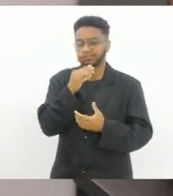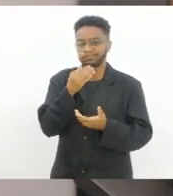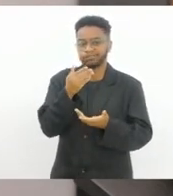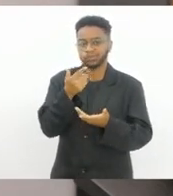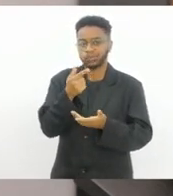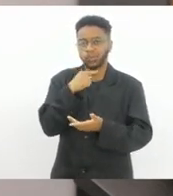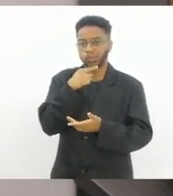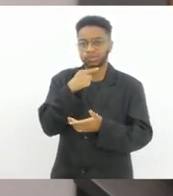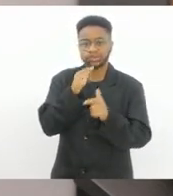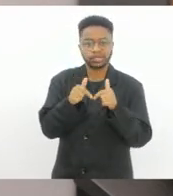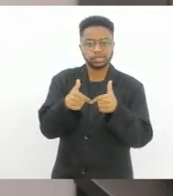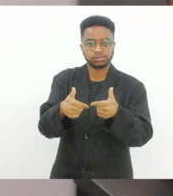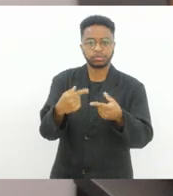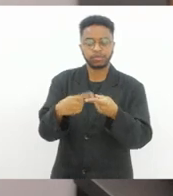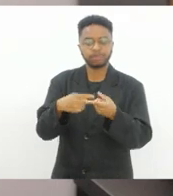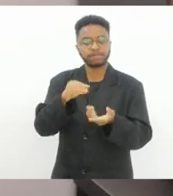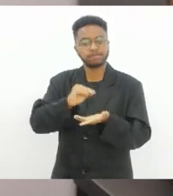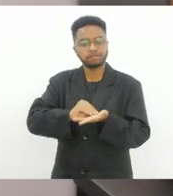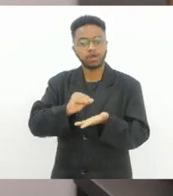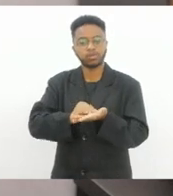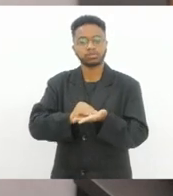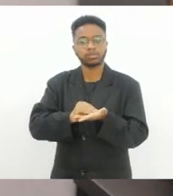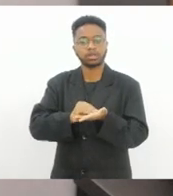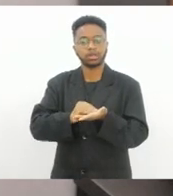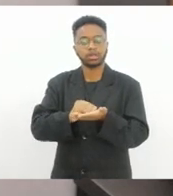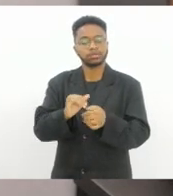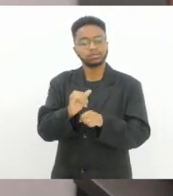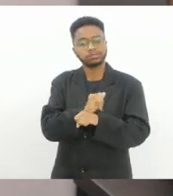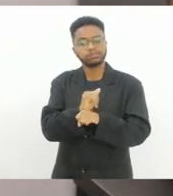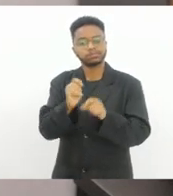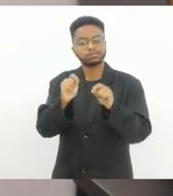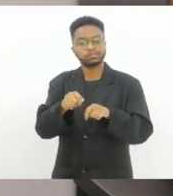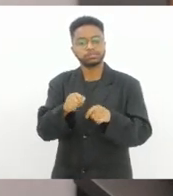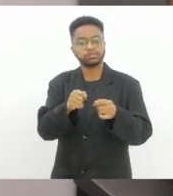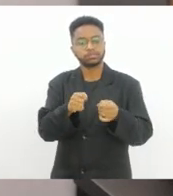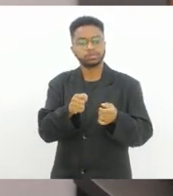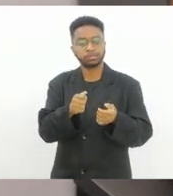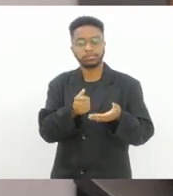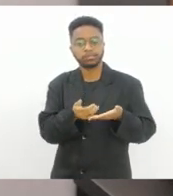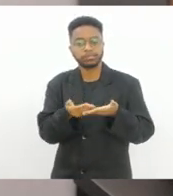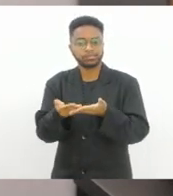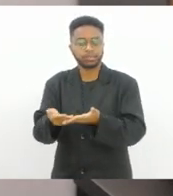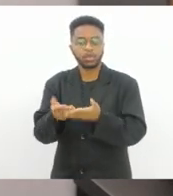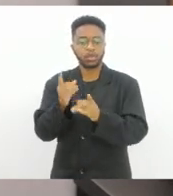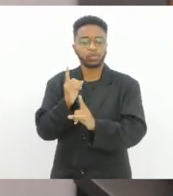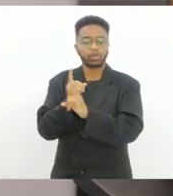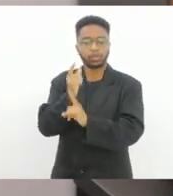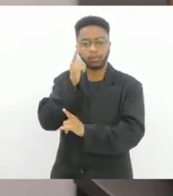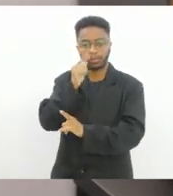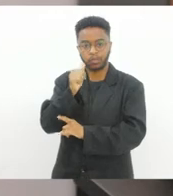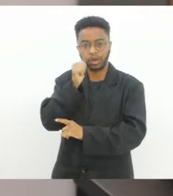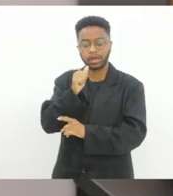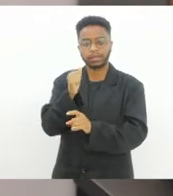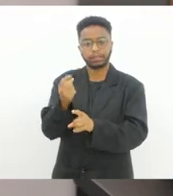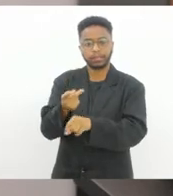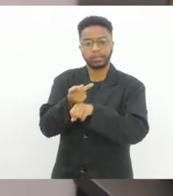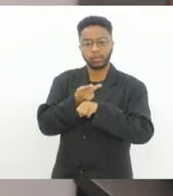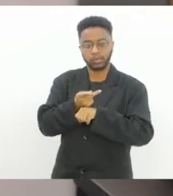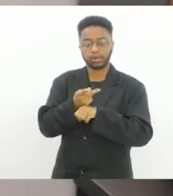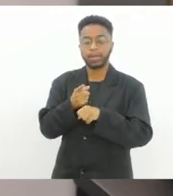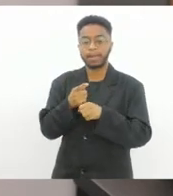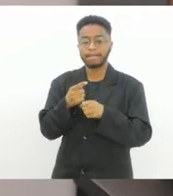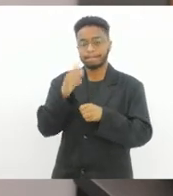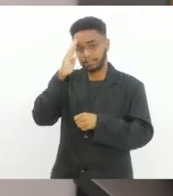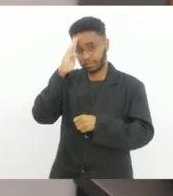falta dos recursos para encaminhar as mulheres que nos procuram, principalmente com a questão da saúde mental.